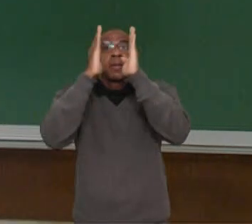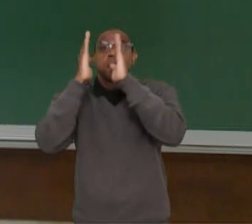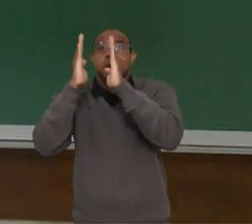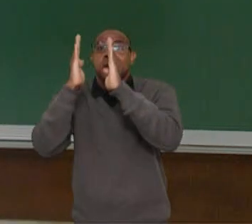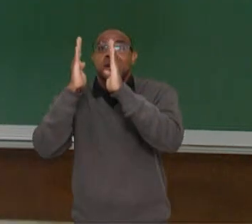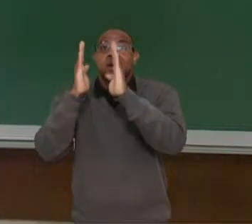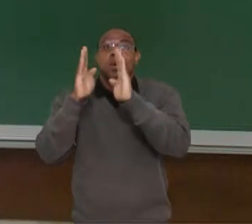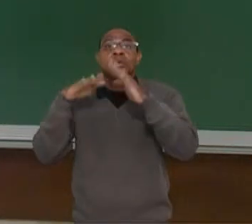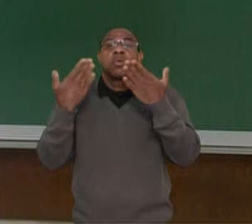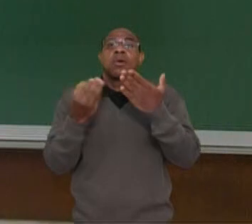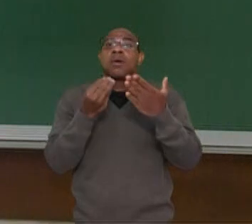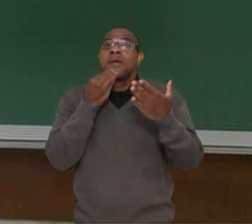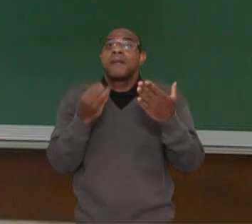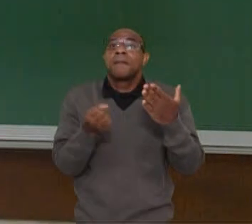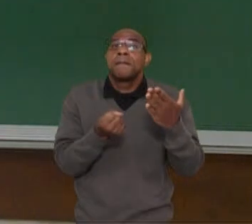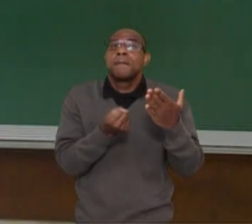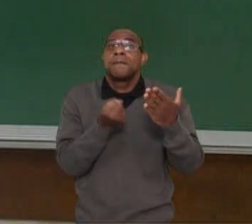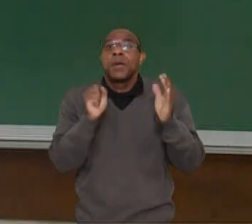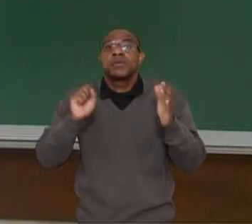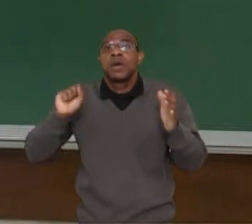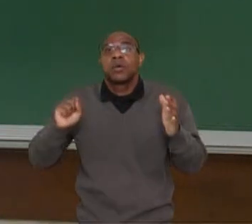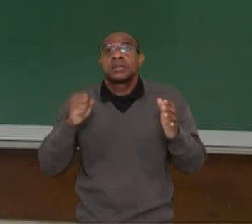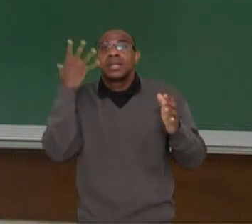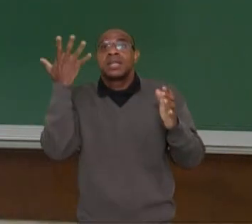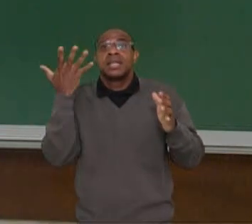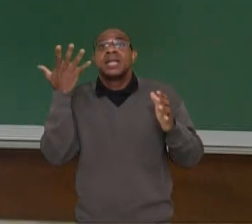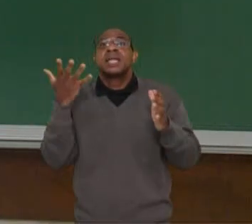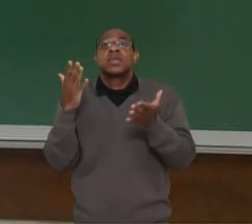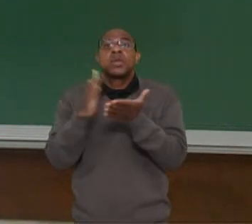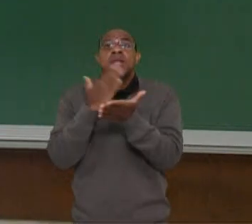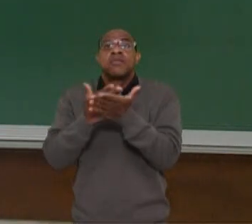a probabilidade de o livro de matemática ser o primeiro da fila?